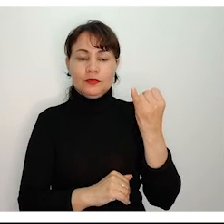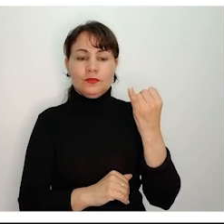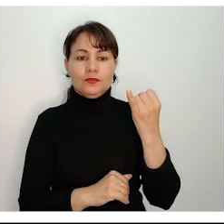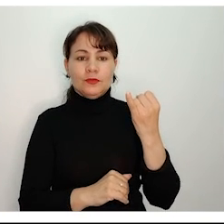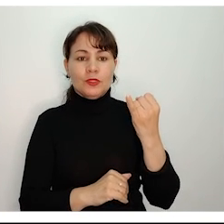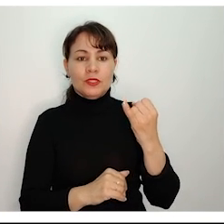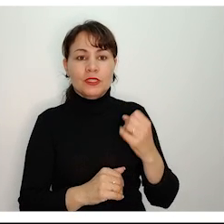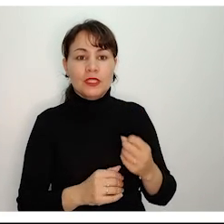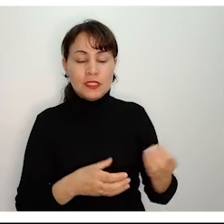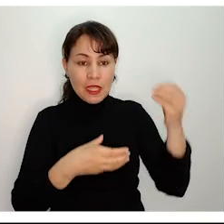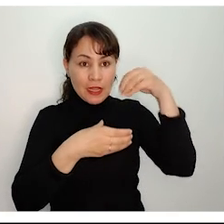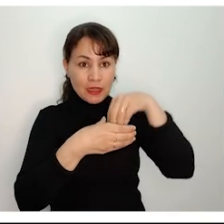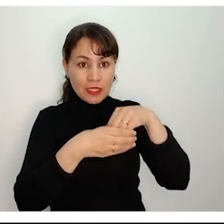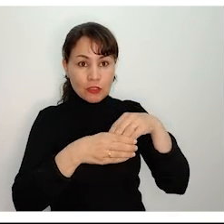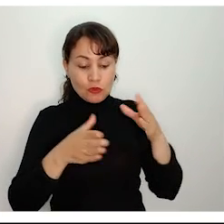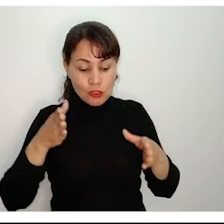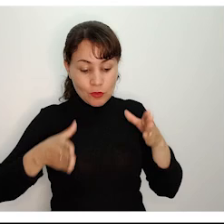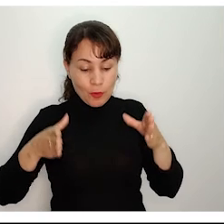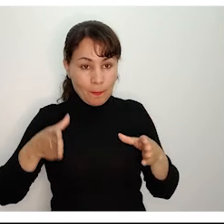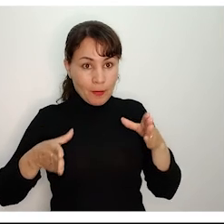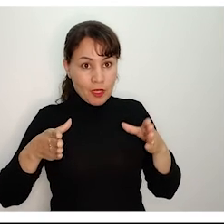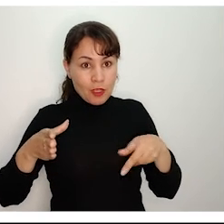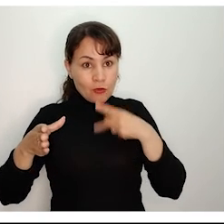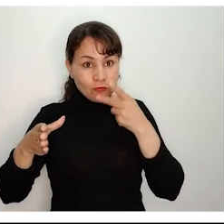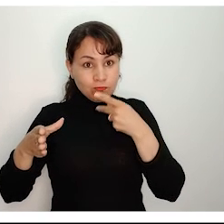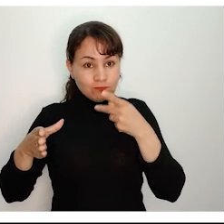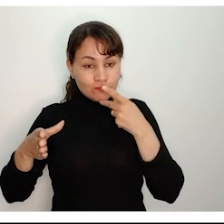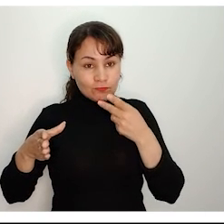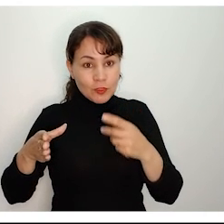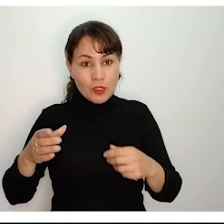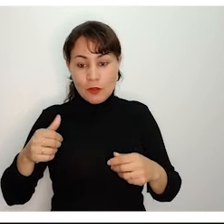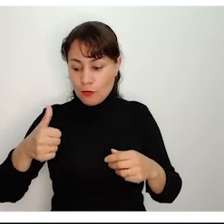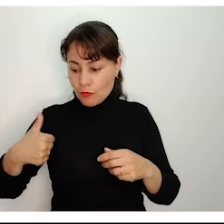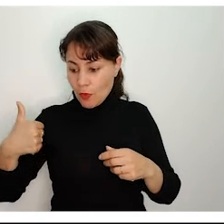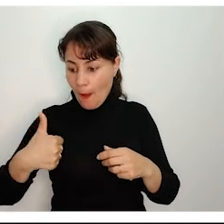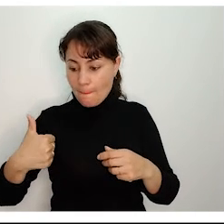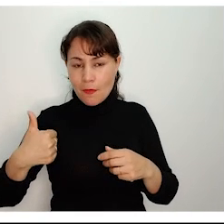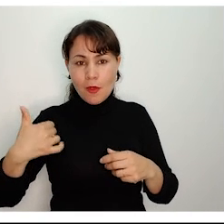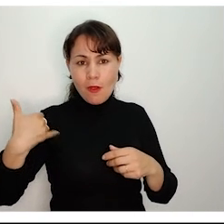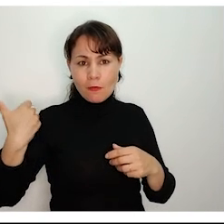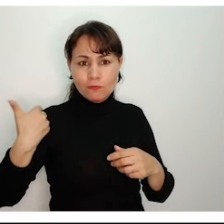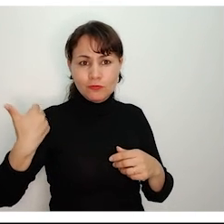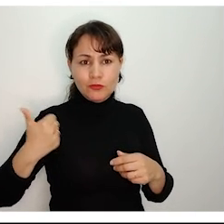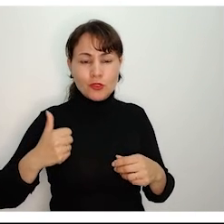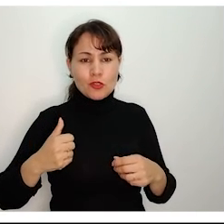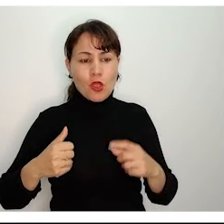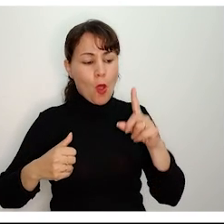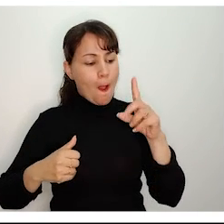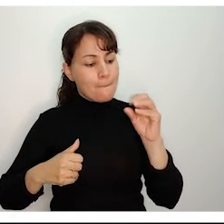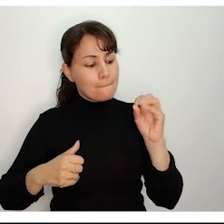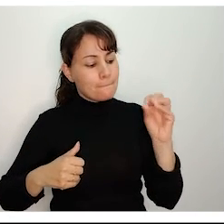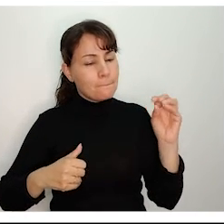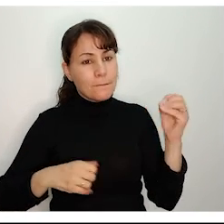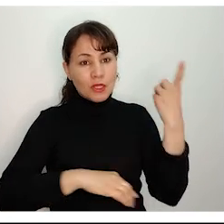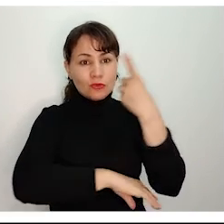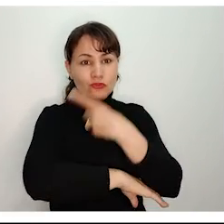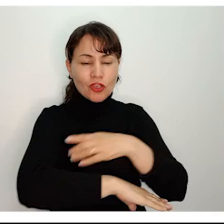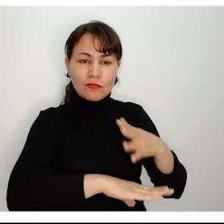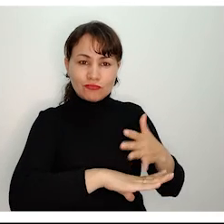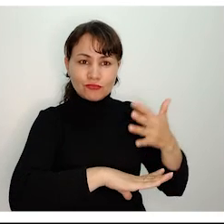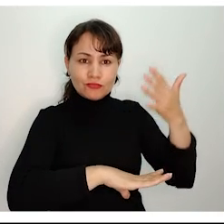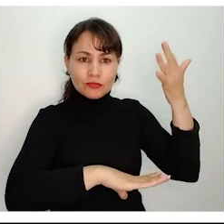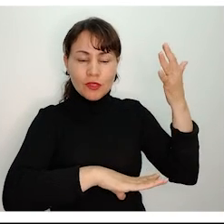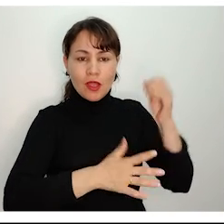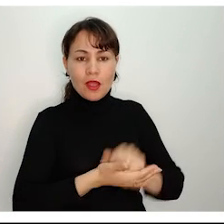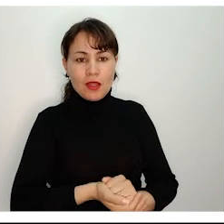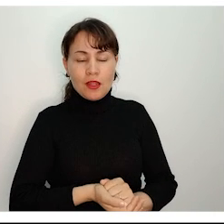de extrema importância. Dentro desse período que nós falamos aqui, da primeira infância, temos os 1000 dias